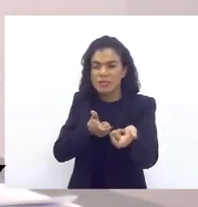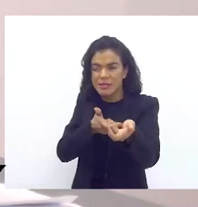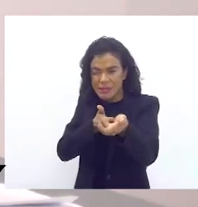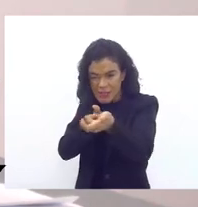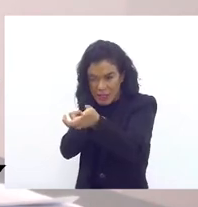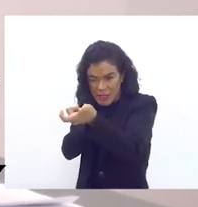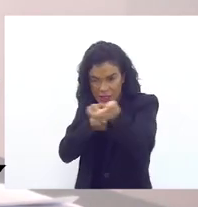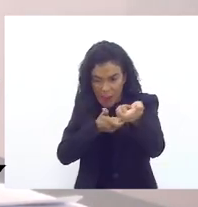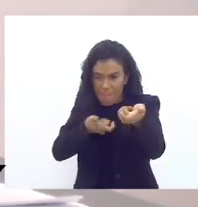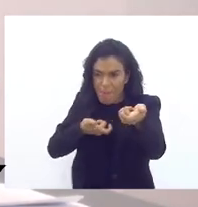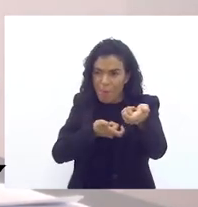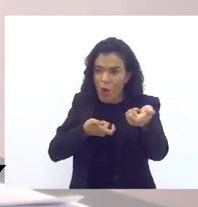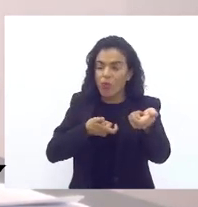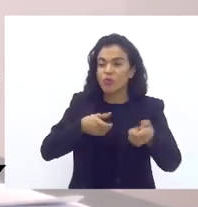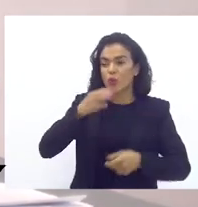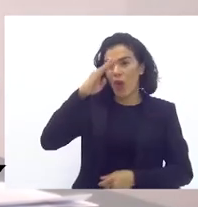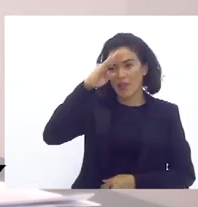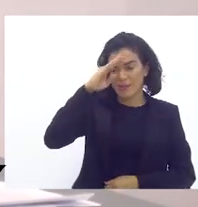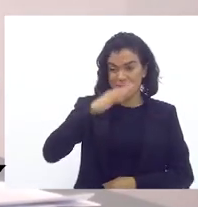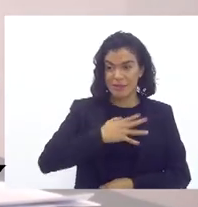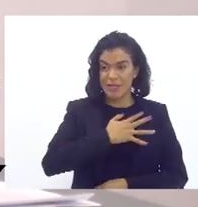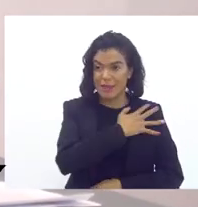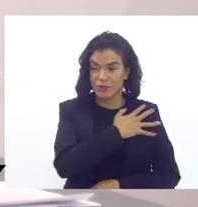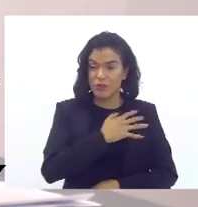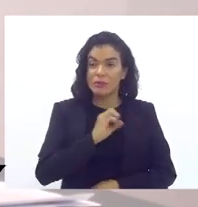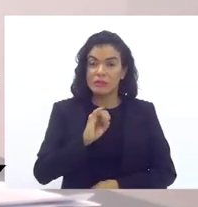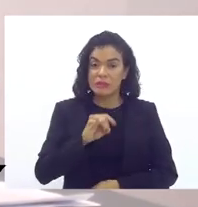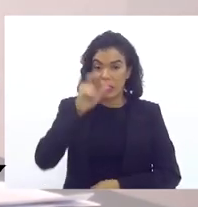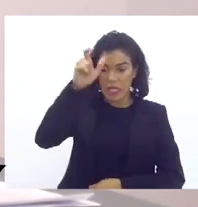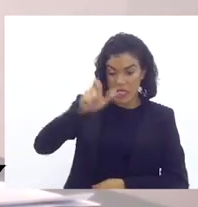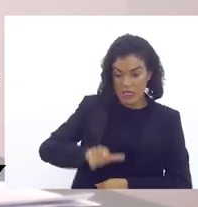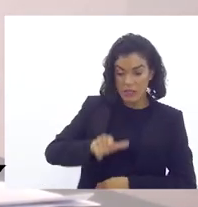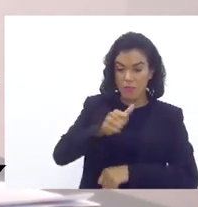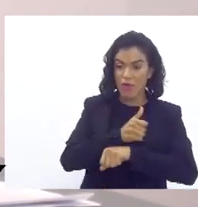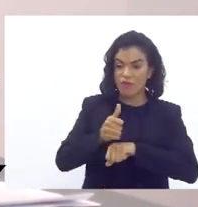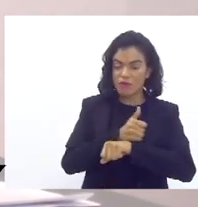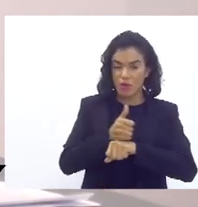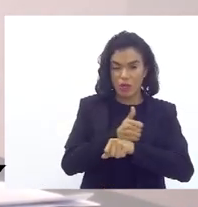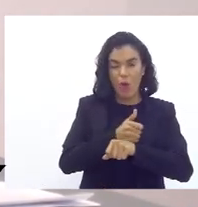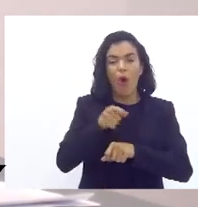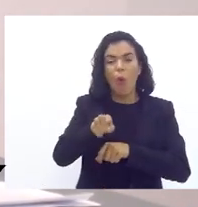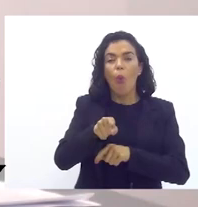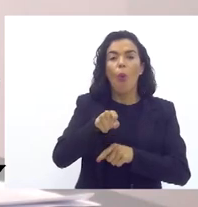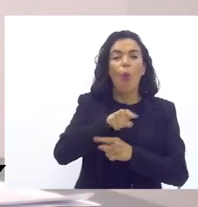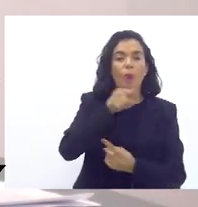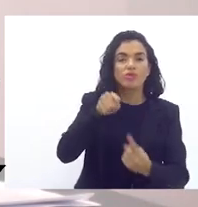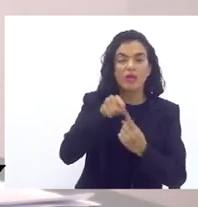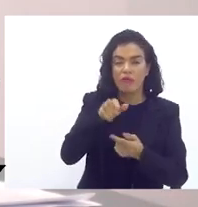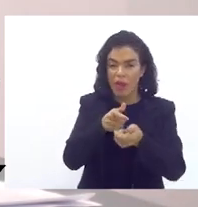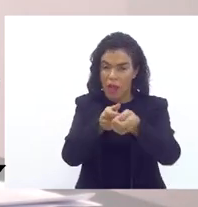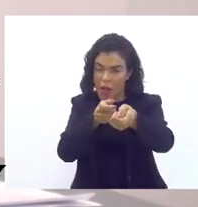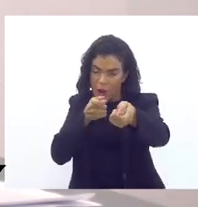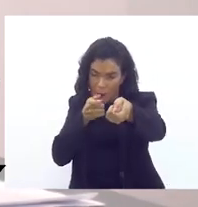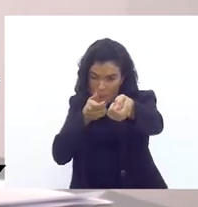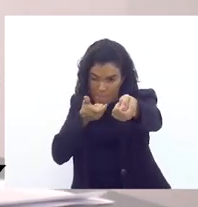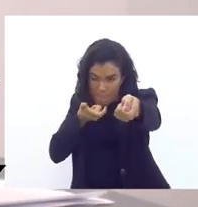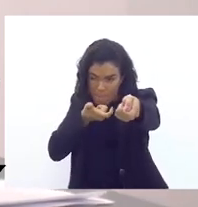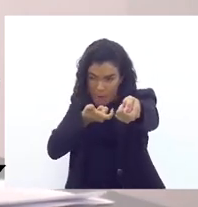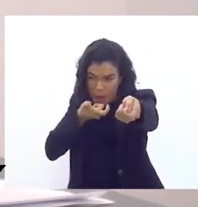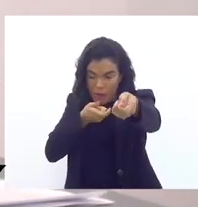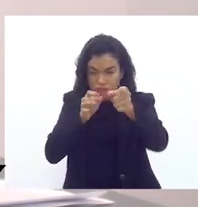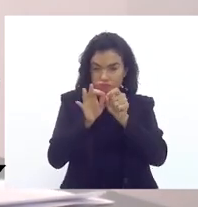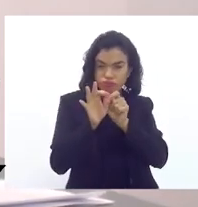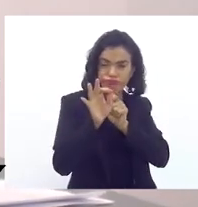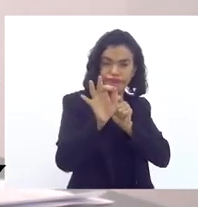exército é razoável que esse atirador de elite que o trabalho dele é fazer um disparo de precisão a longa distância é